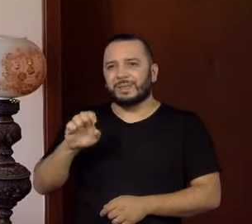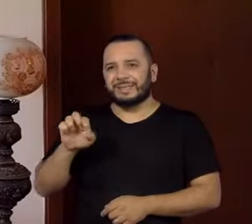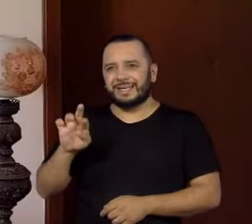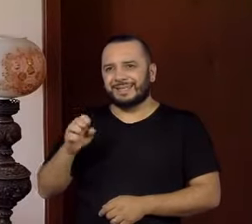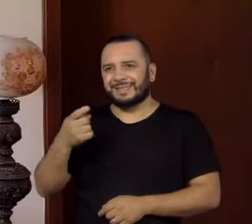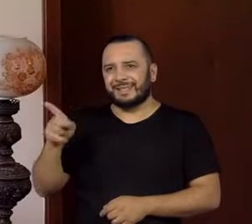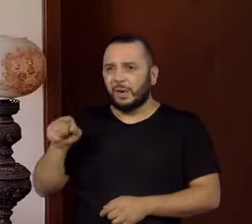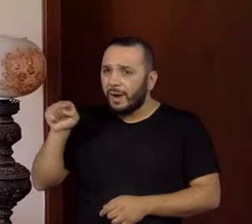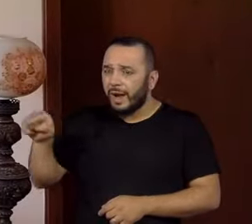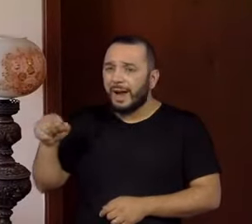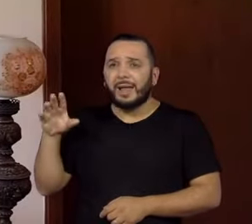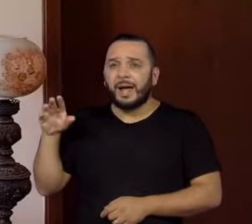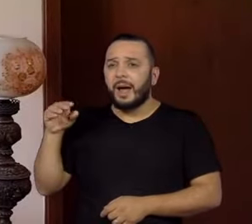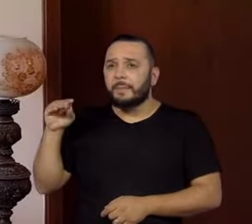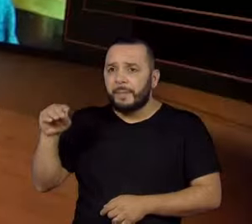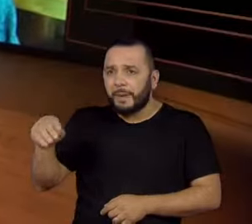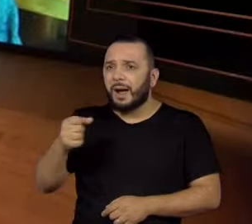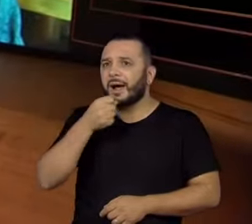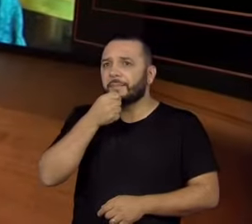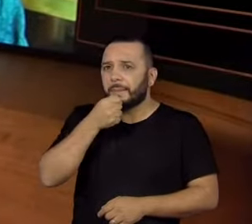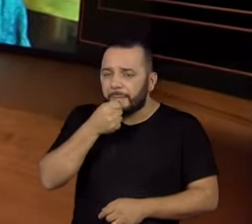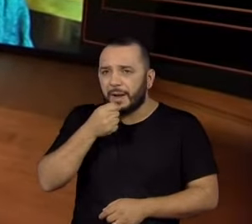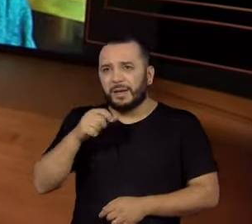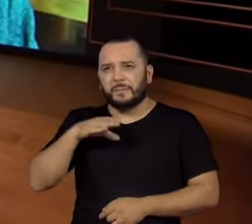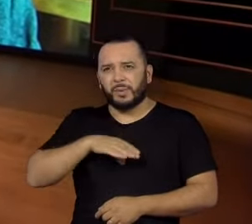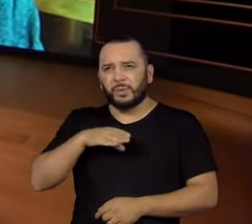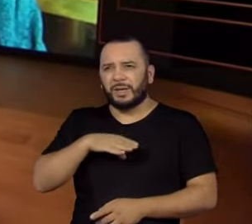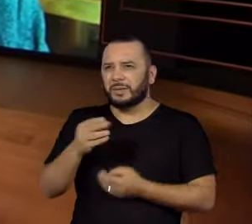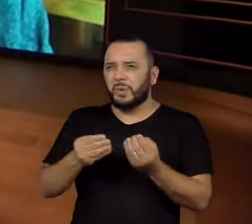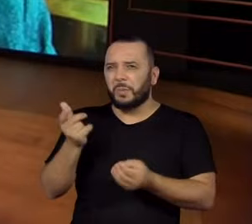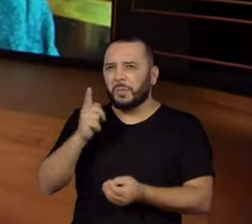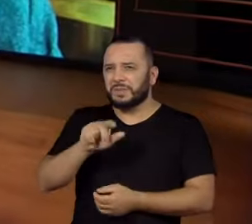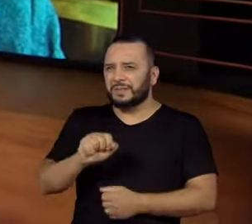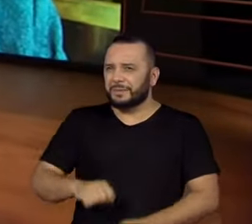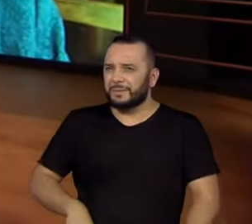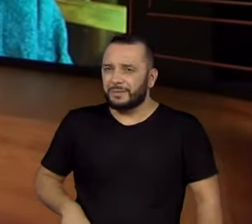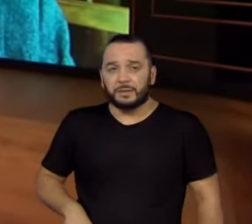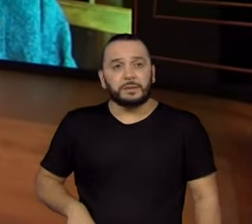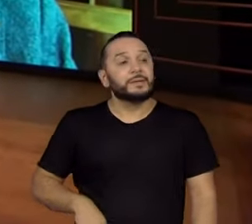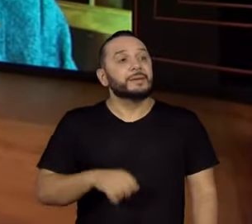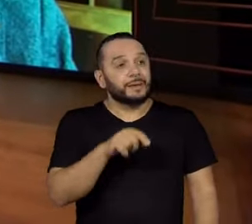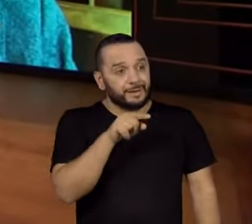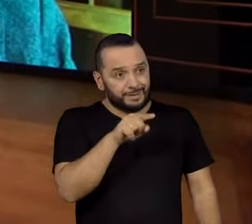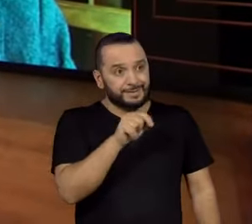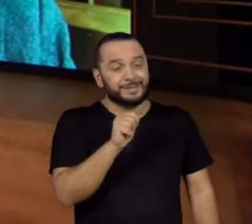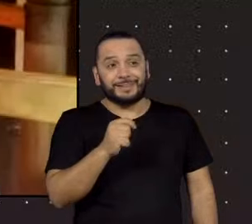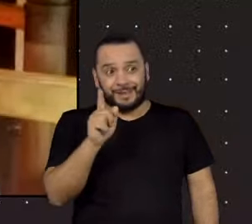e Não Se Morre Mais. Esse é um dos mais inquietos do tropicalismo, né?